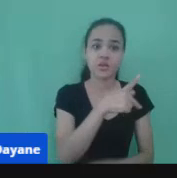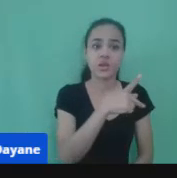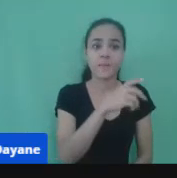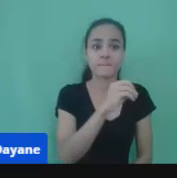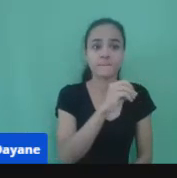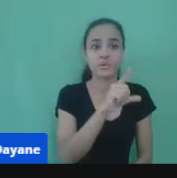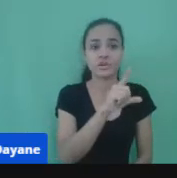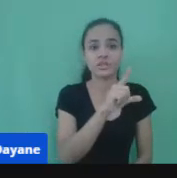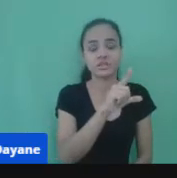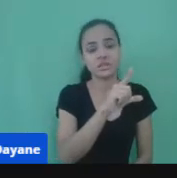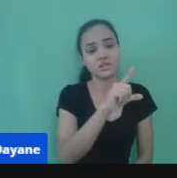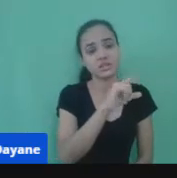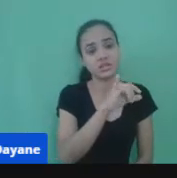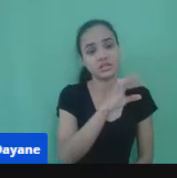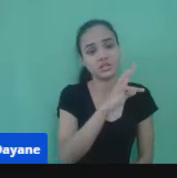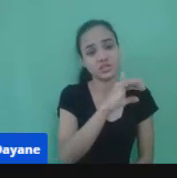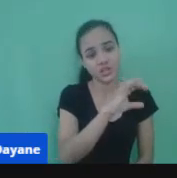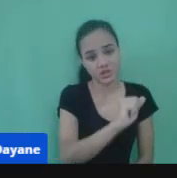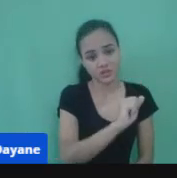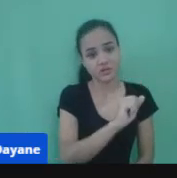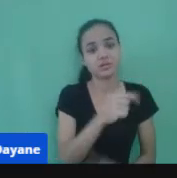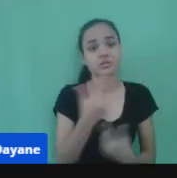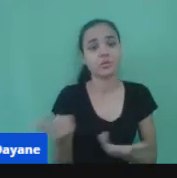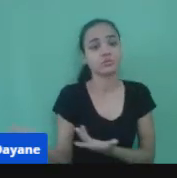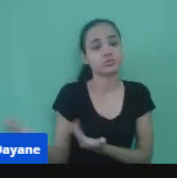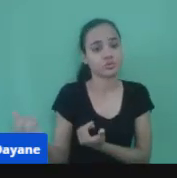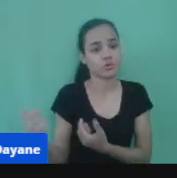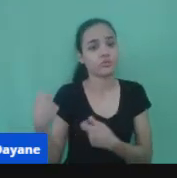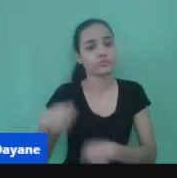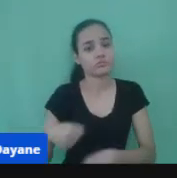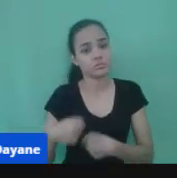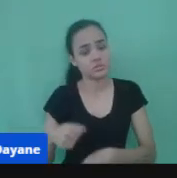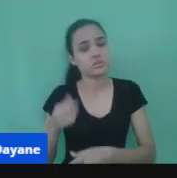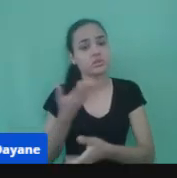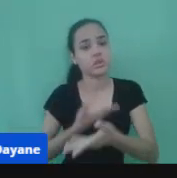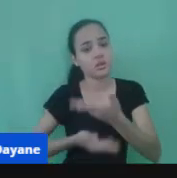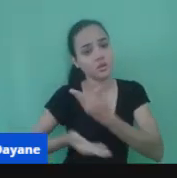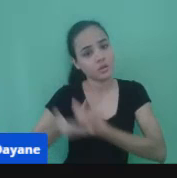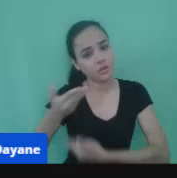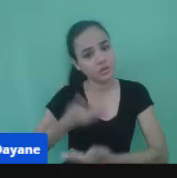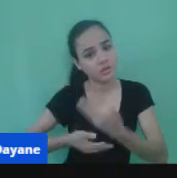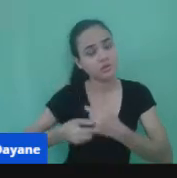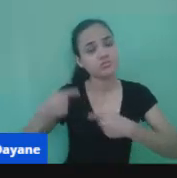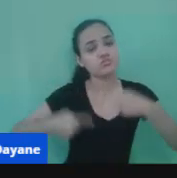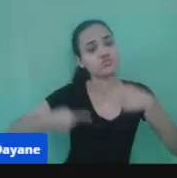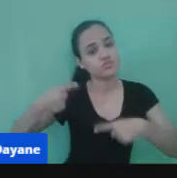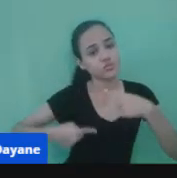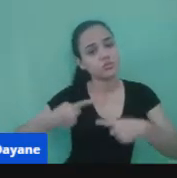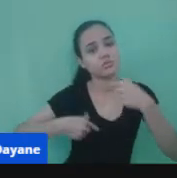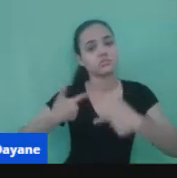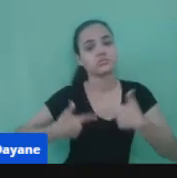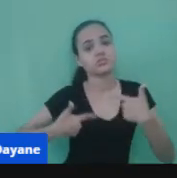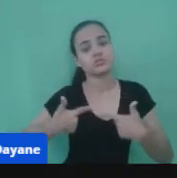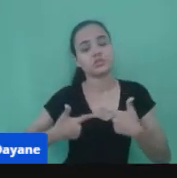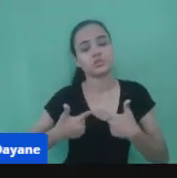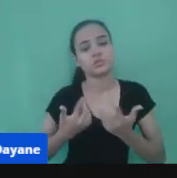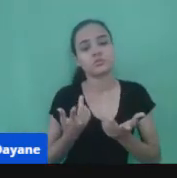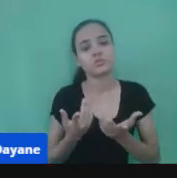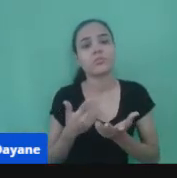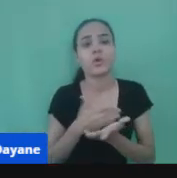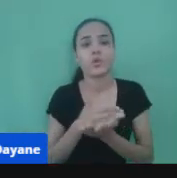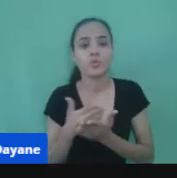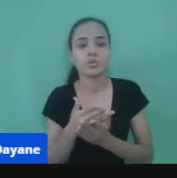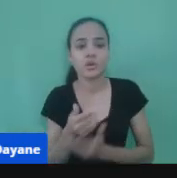precisa participar dessas discussões políticas, para então começar a cobrar mais e não só cobrar o outro, mas cobrar a